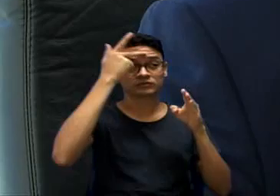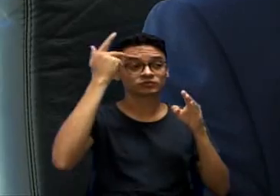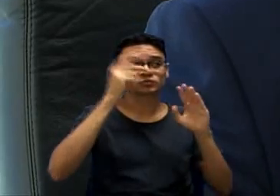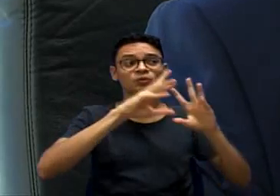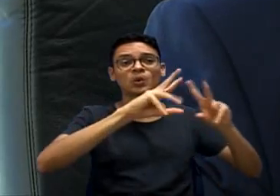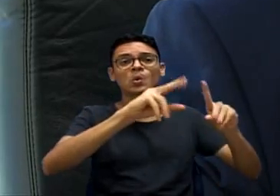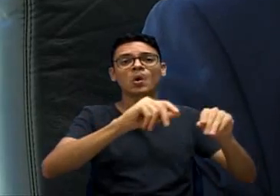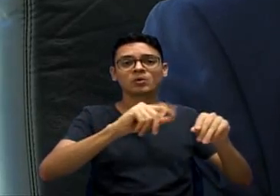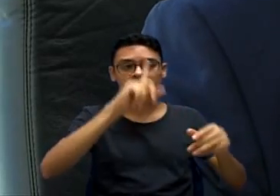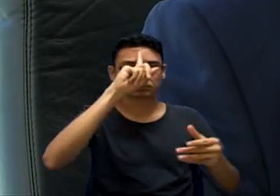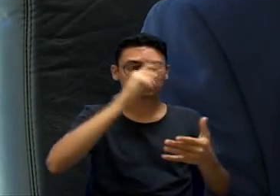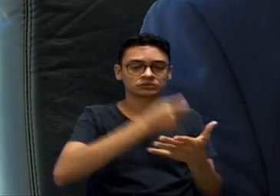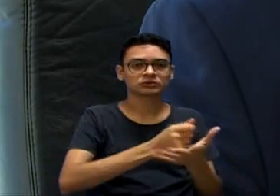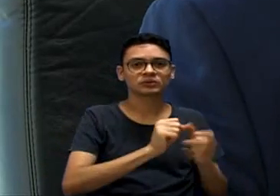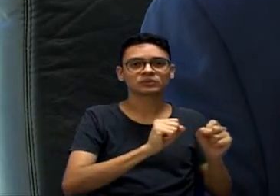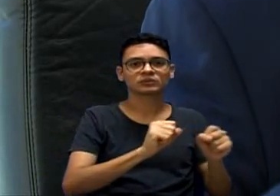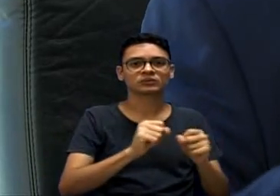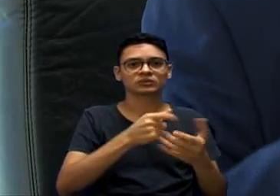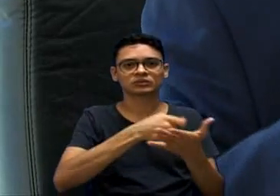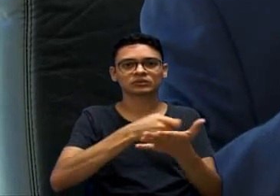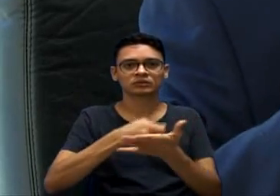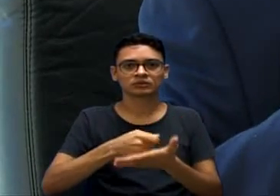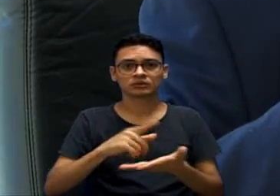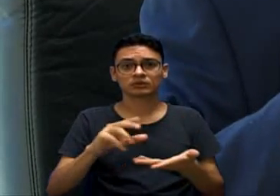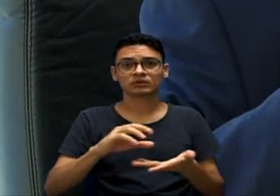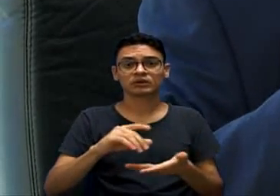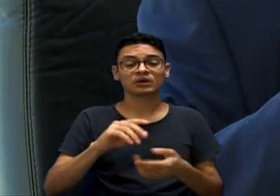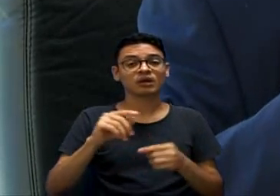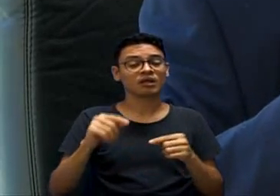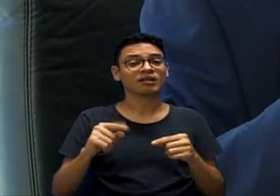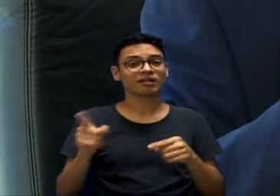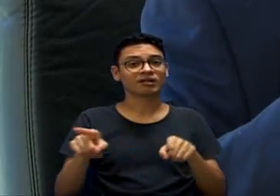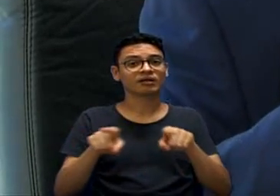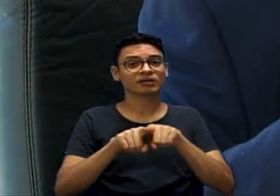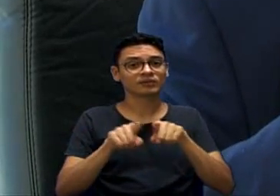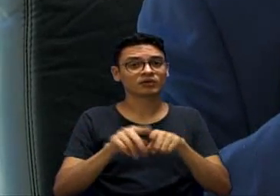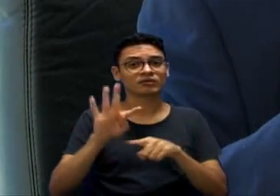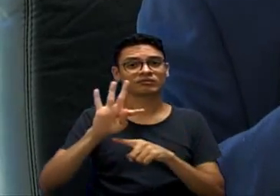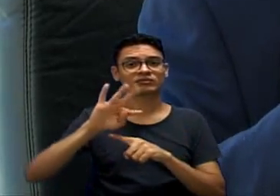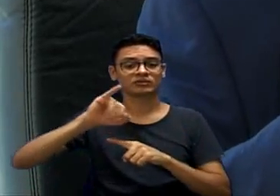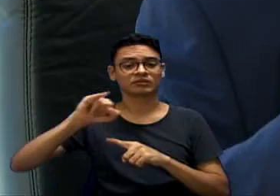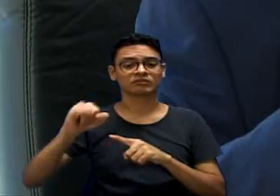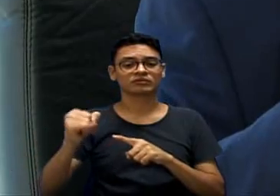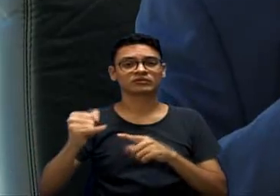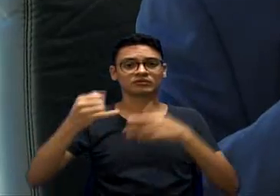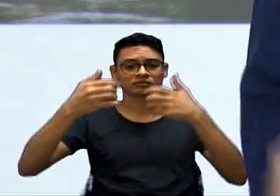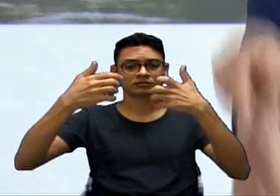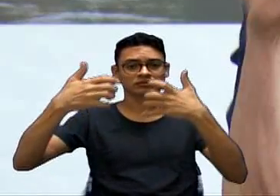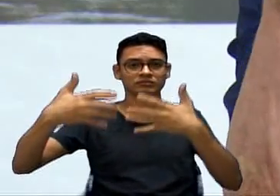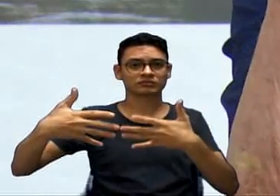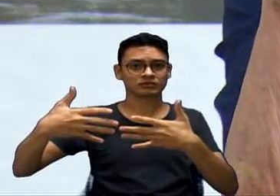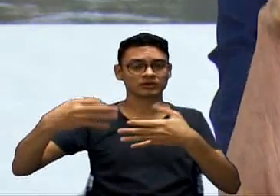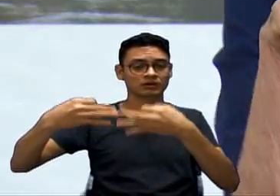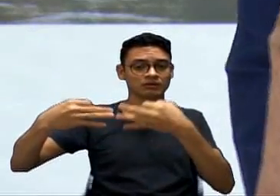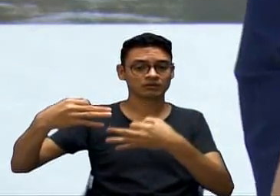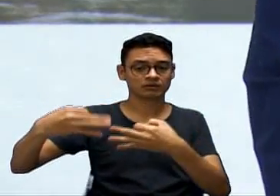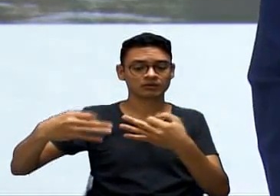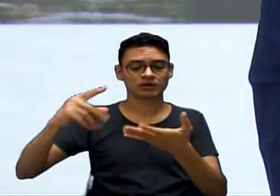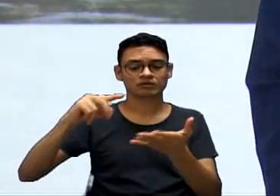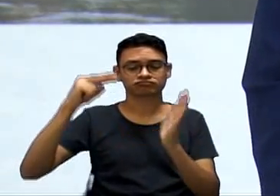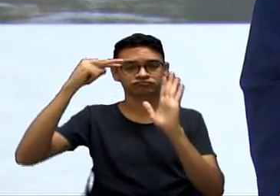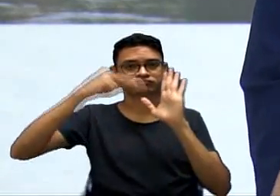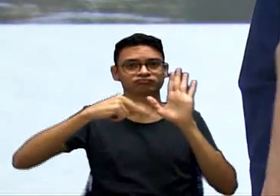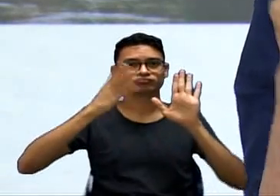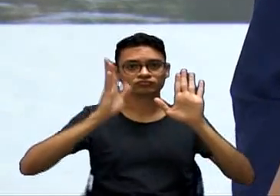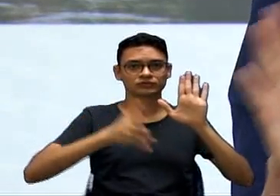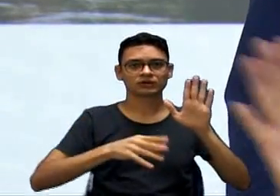né? Já decidiu o Tribunal de Justiça. Essa é uma decisão, inclusive, do TJ. Então, tem vários projetos na casa,